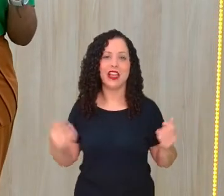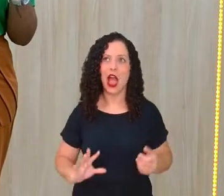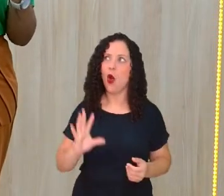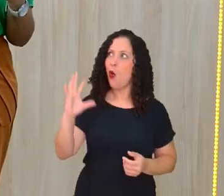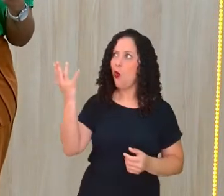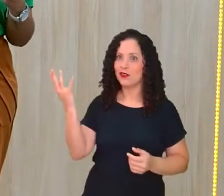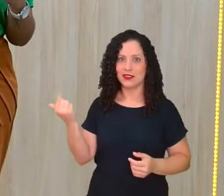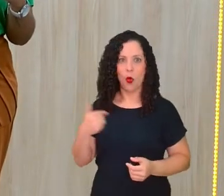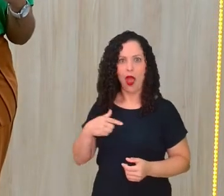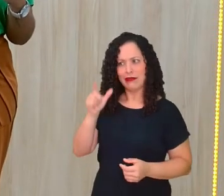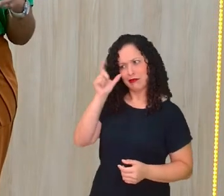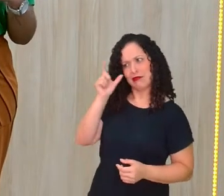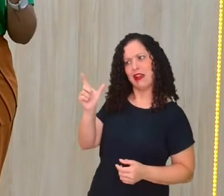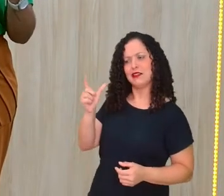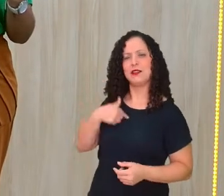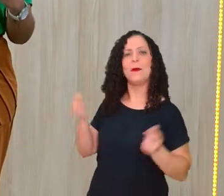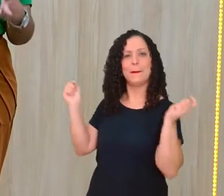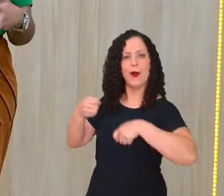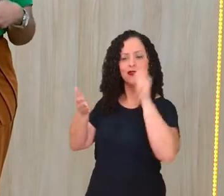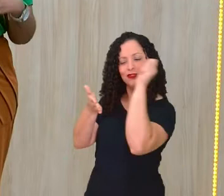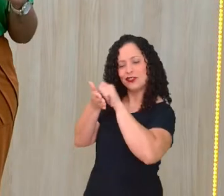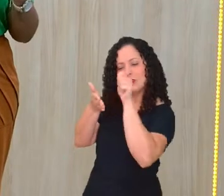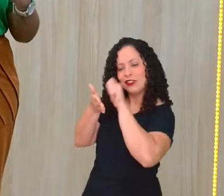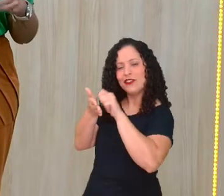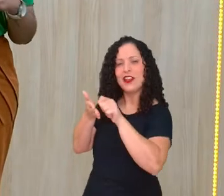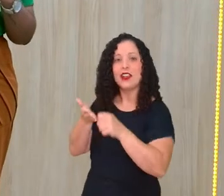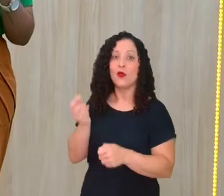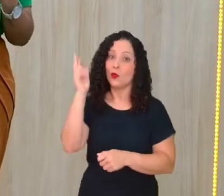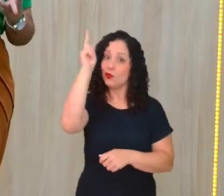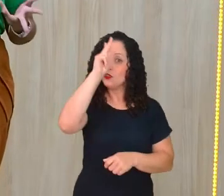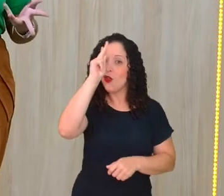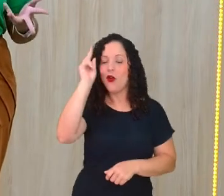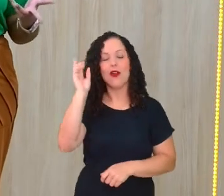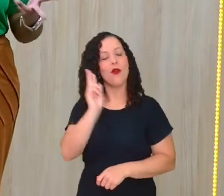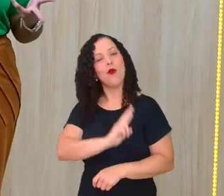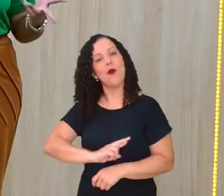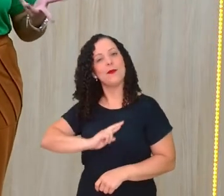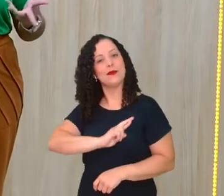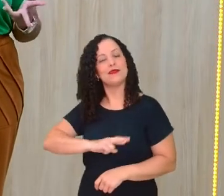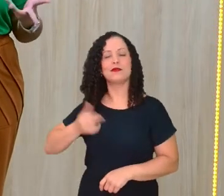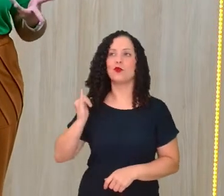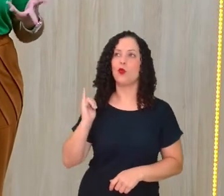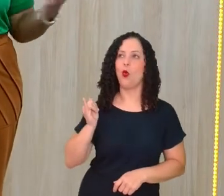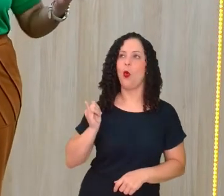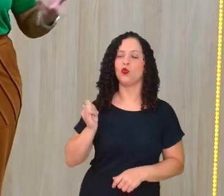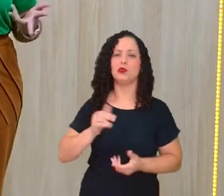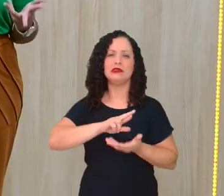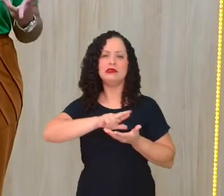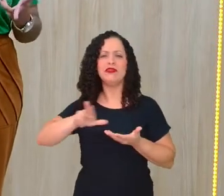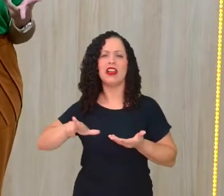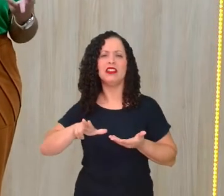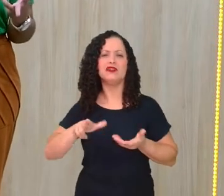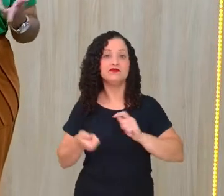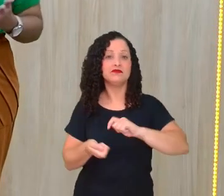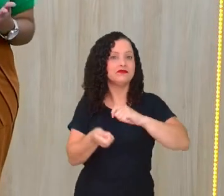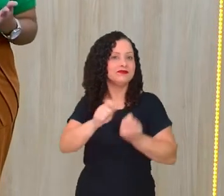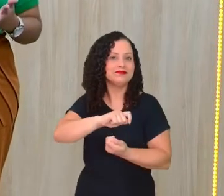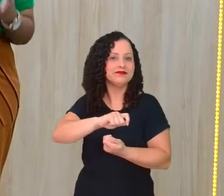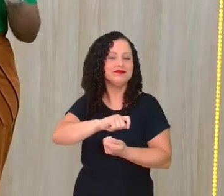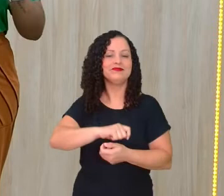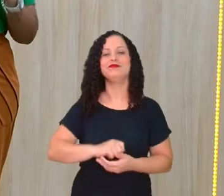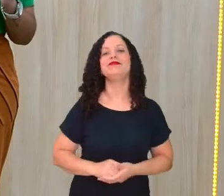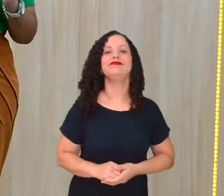posso problematizar e colocar isso num romance, num conto, em qualquer formato possível para mim, que for mais confortável, né?